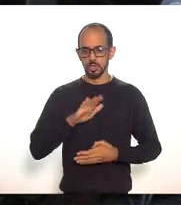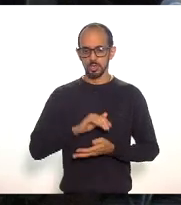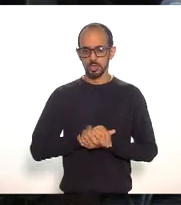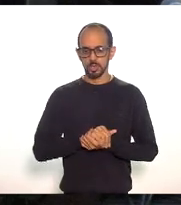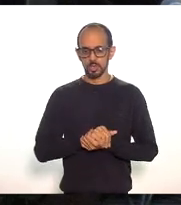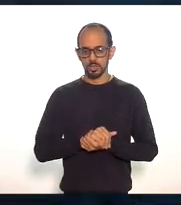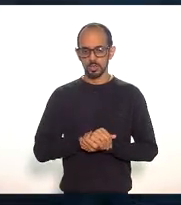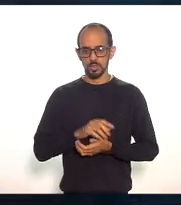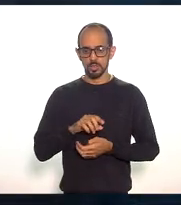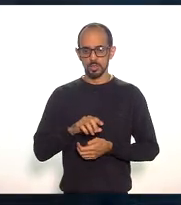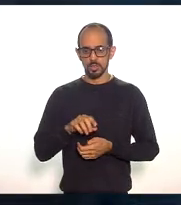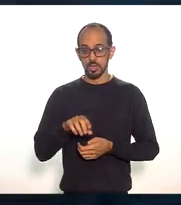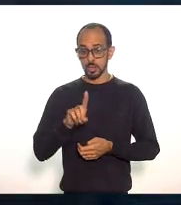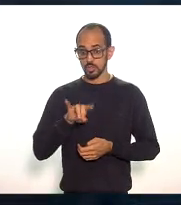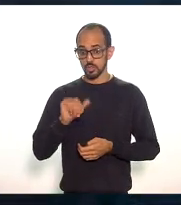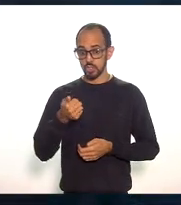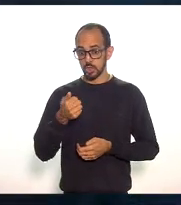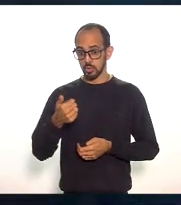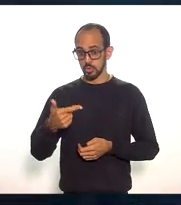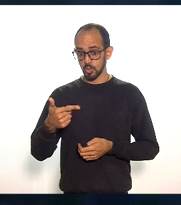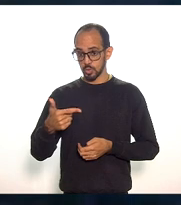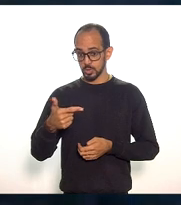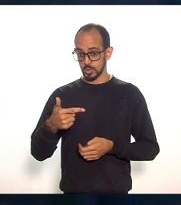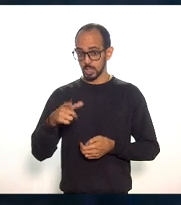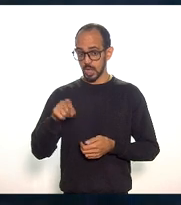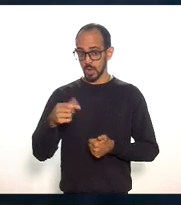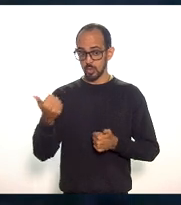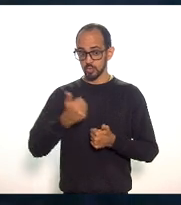a 12 foi com subemenda.